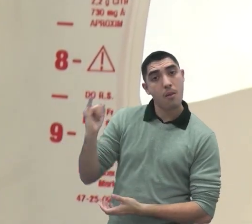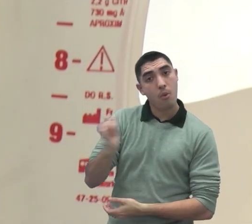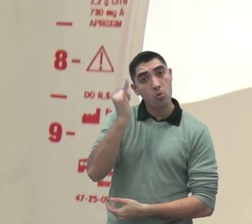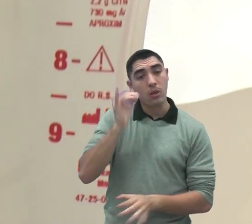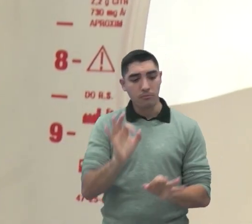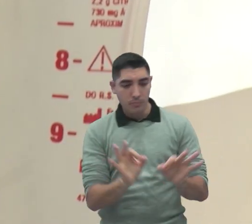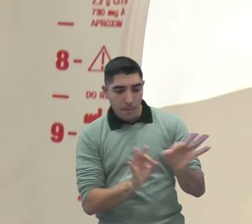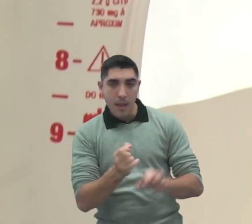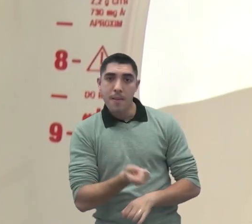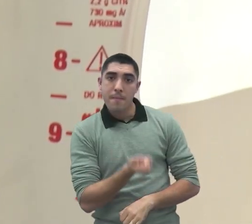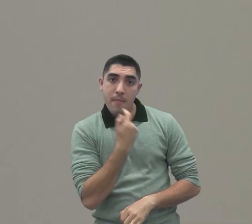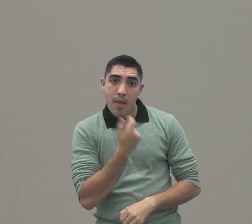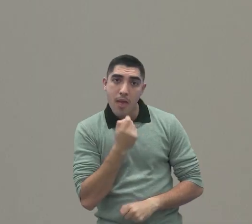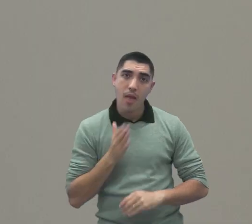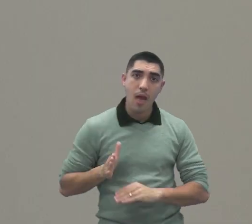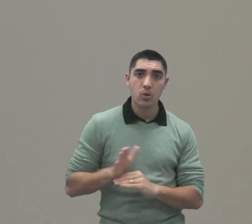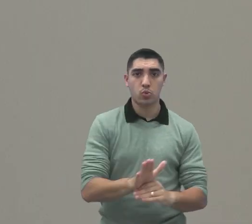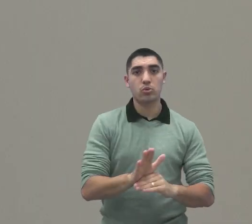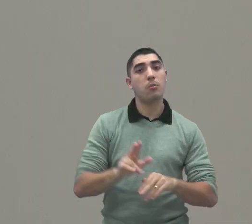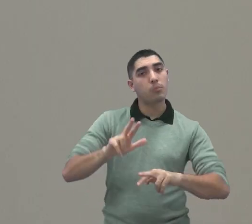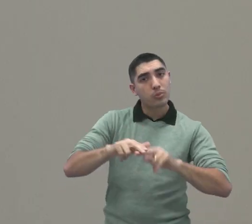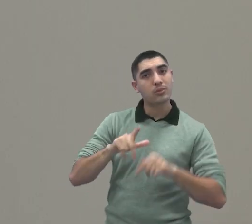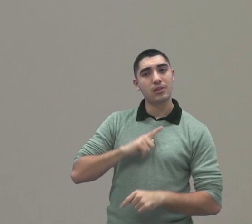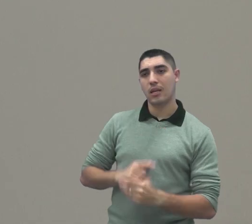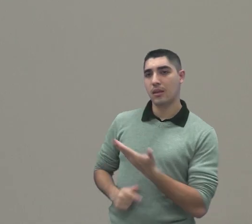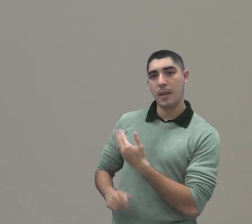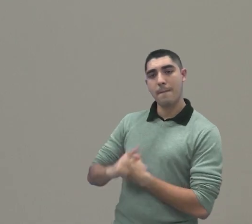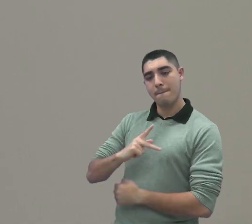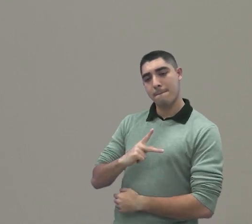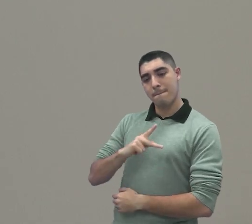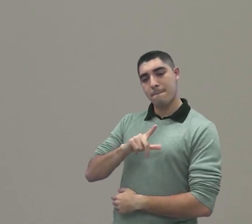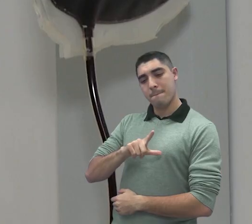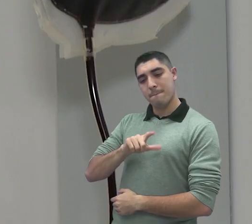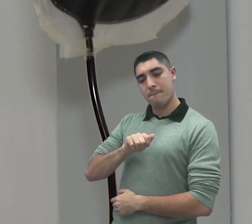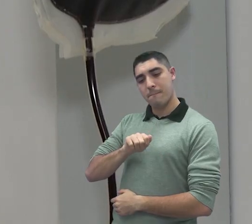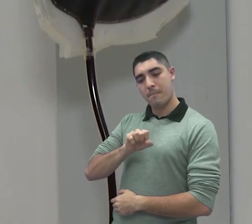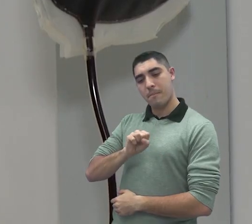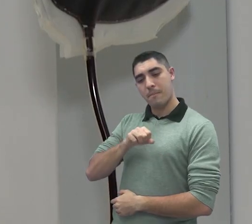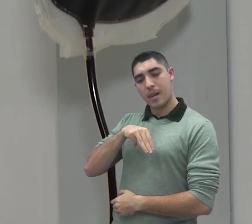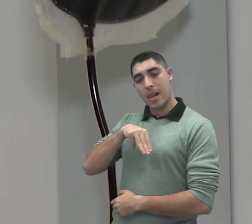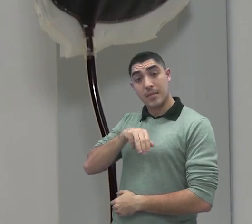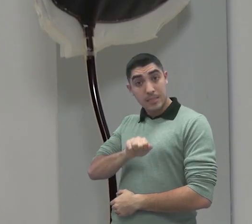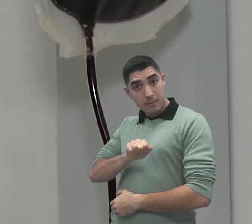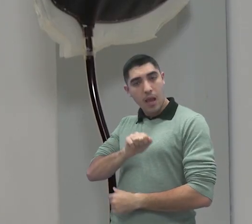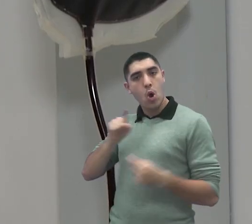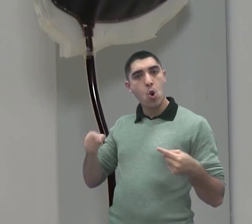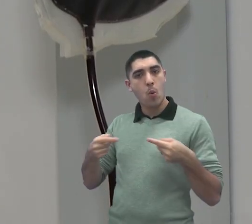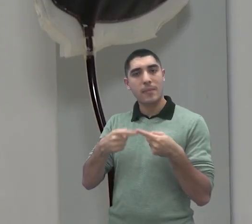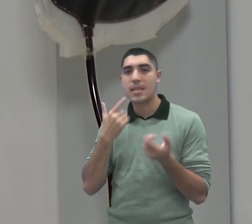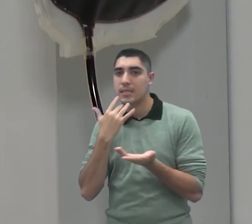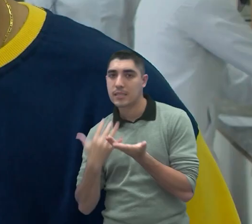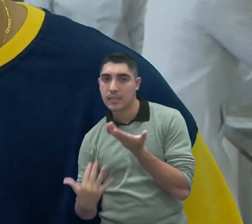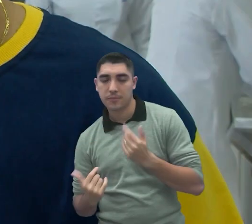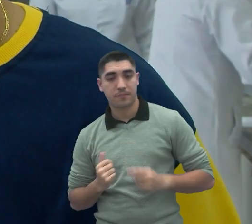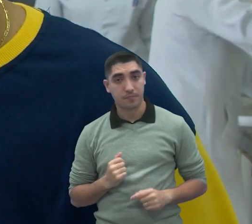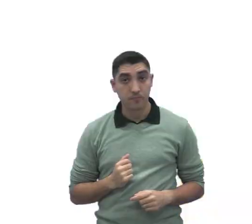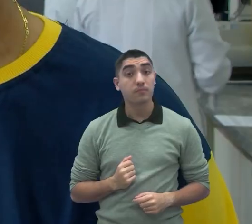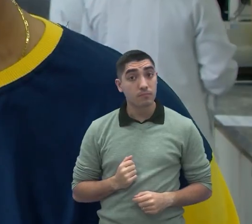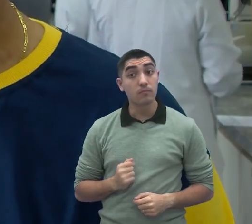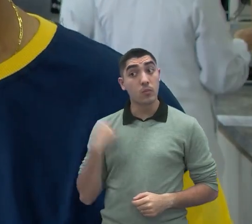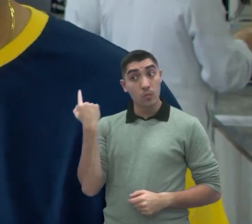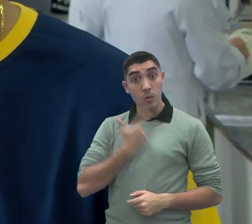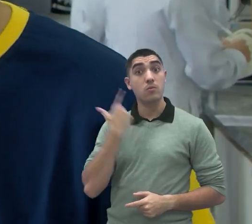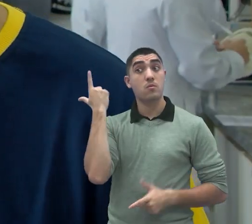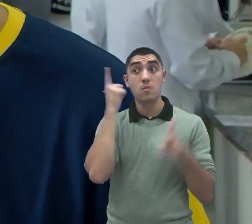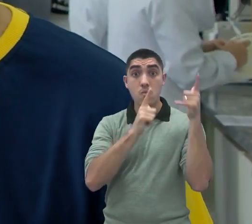para a produção de medicamentos essenciais derivados do plasma, um componente extraído do sangue. A gente só vai